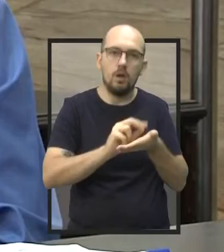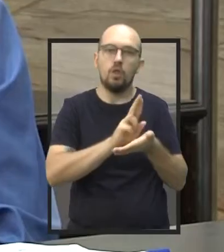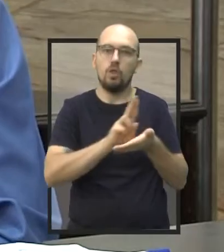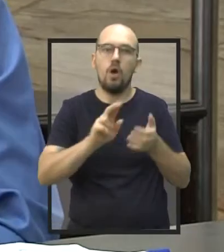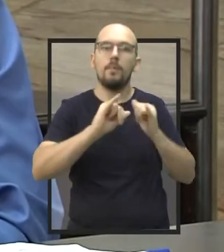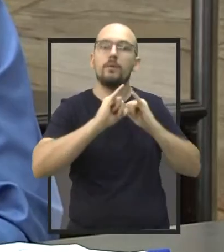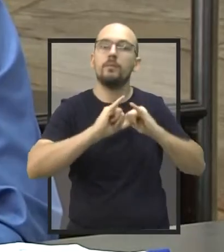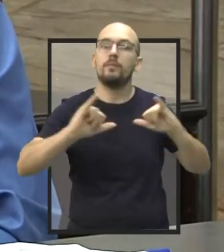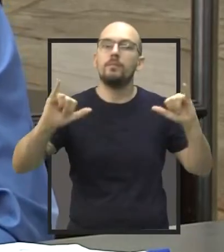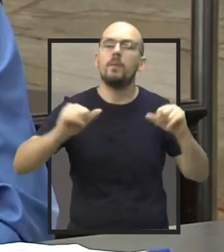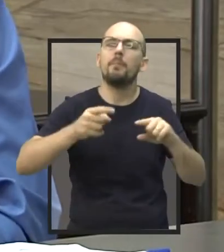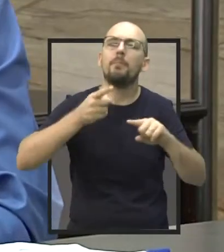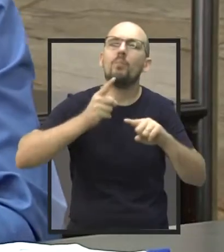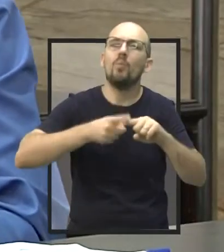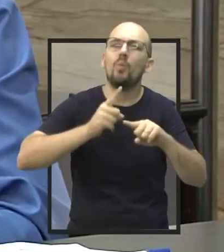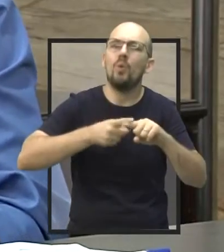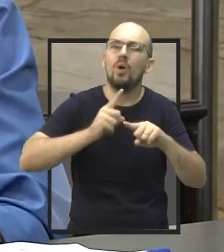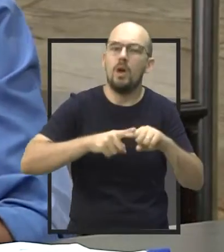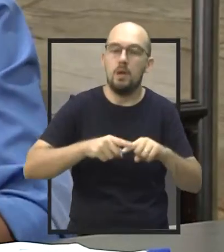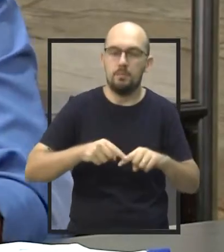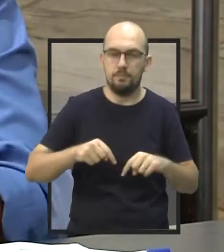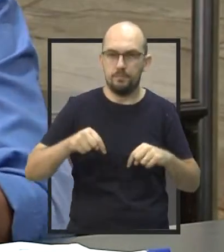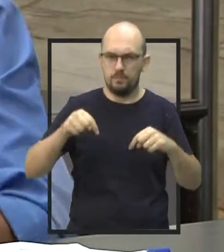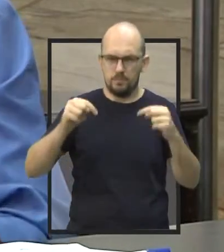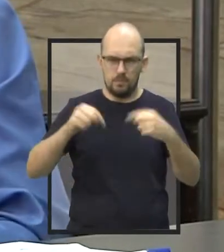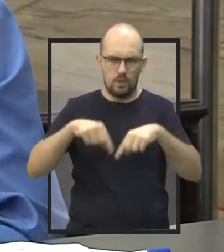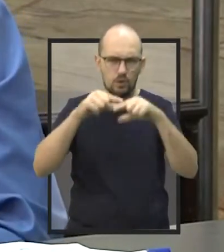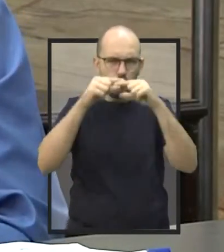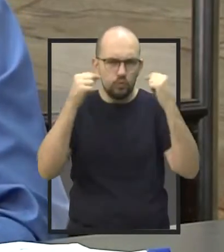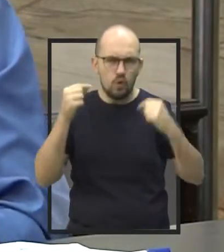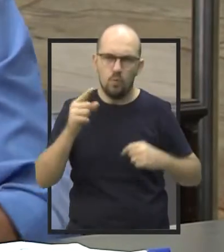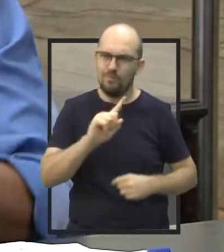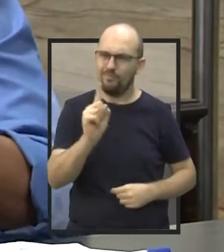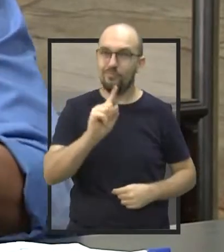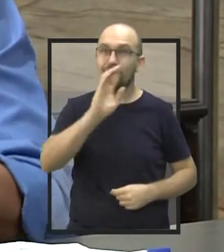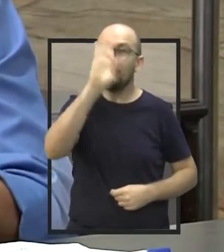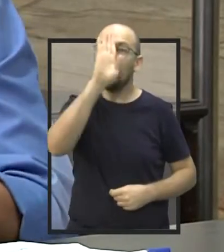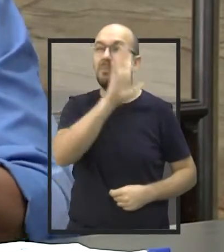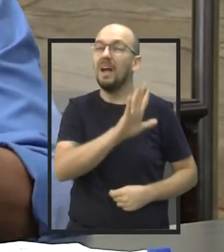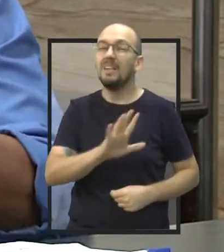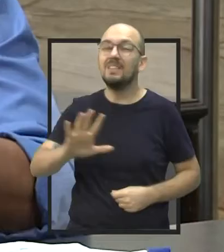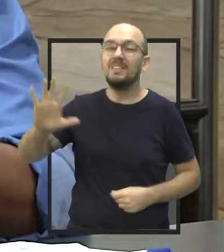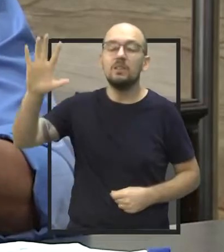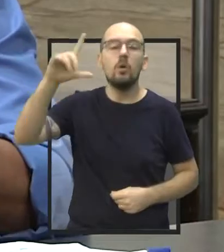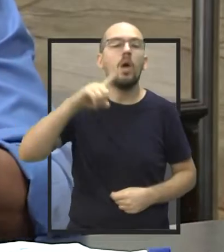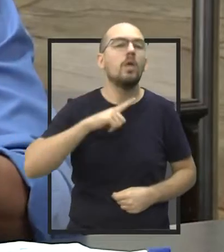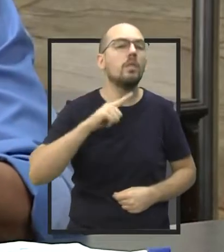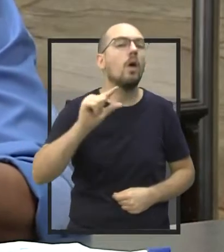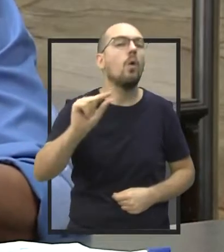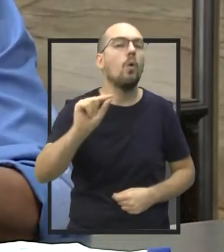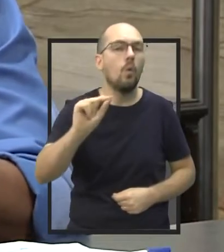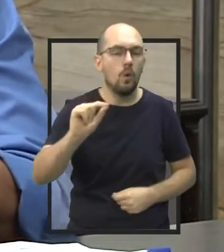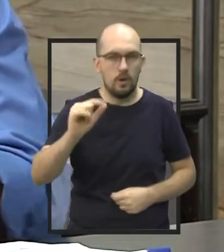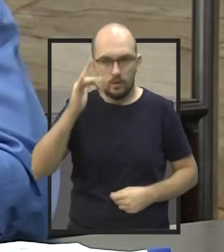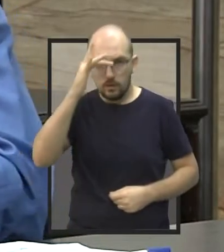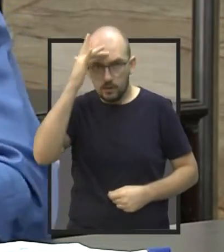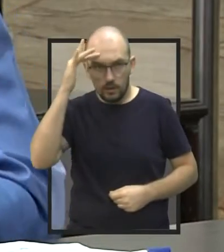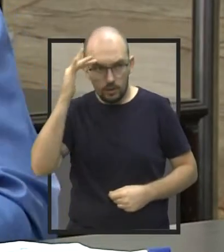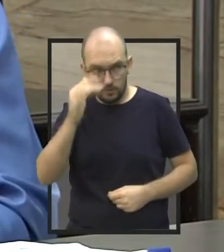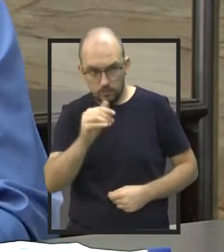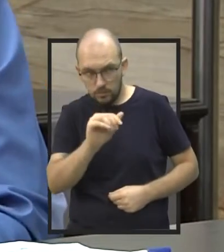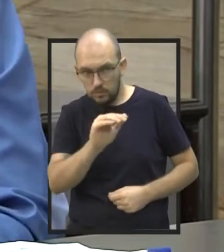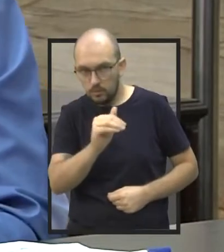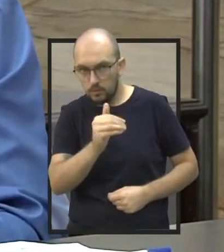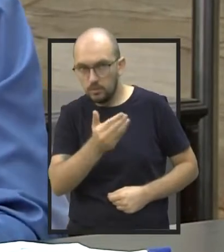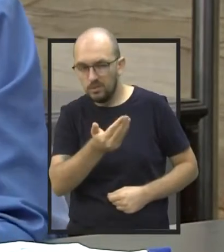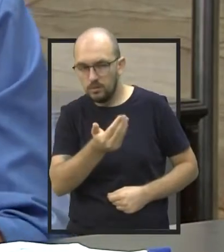estamos vendo, inclusive, não em Jaú só, mas no Brasil todo, determinadas pessoas sendo vacinadas